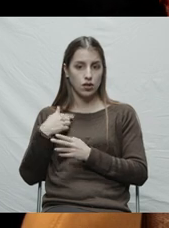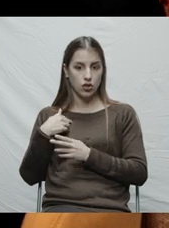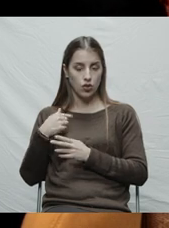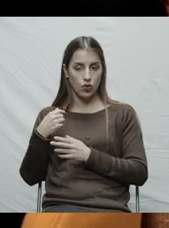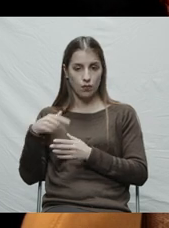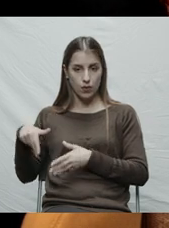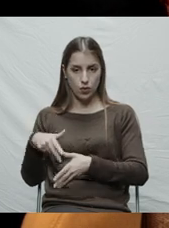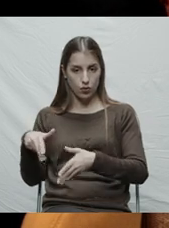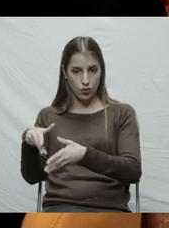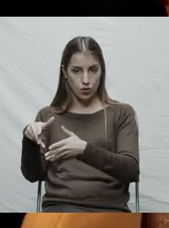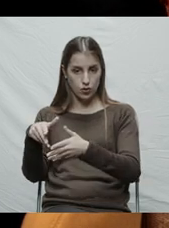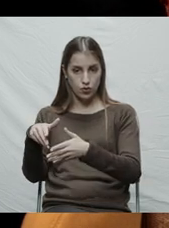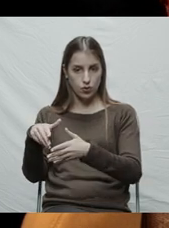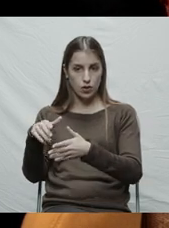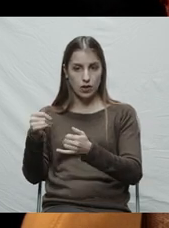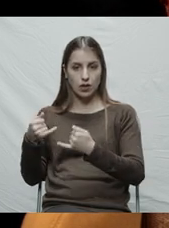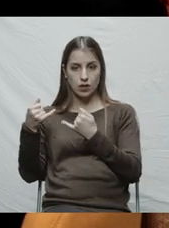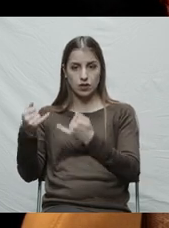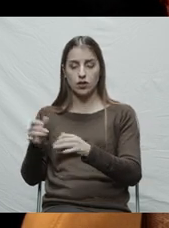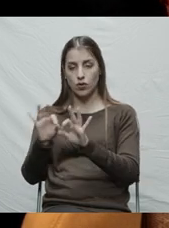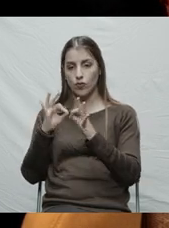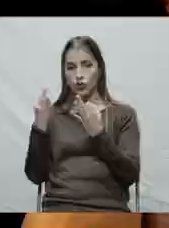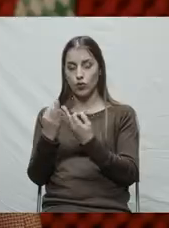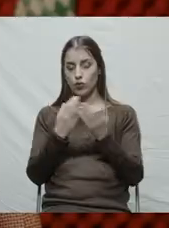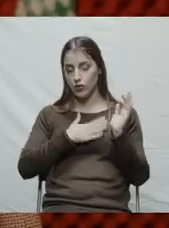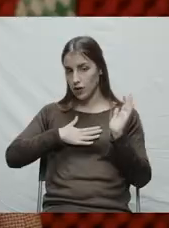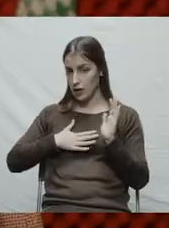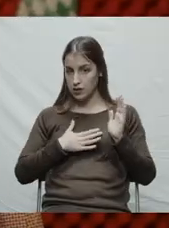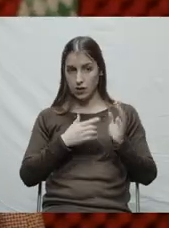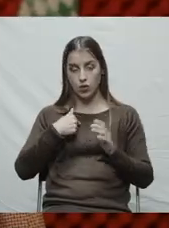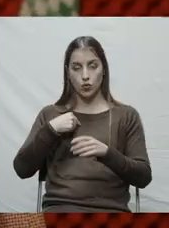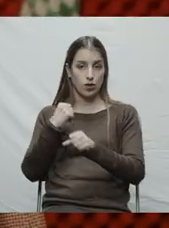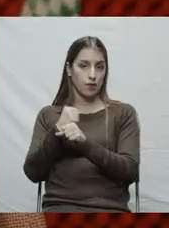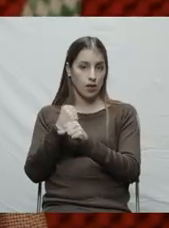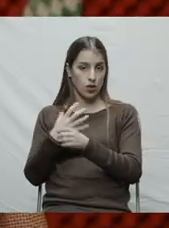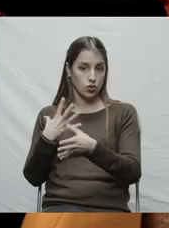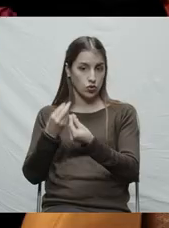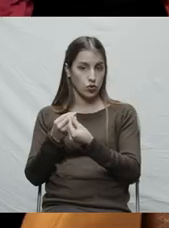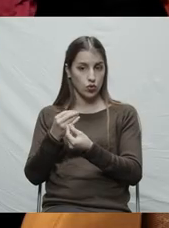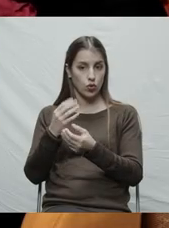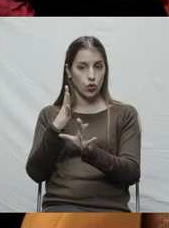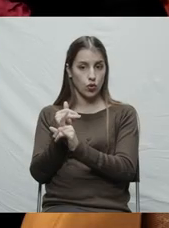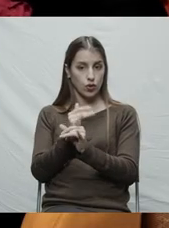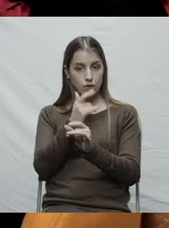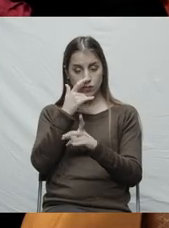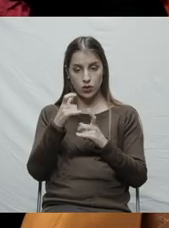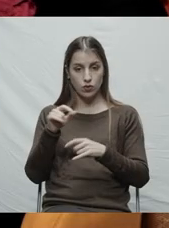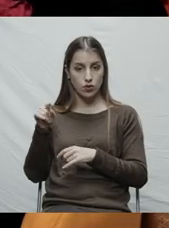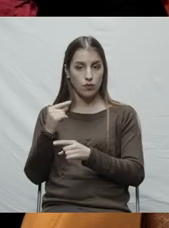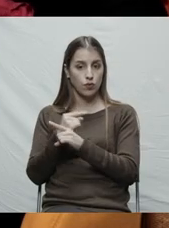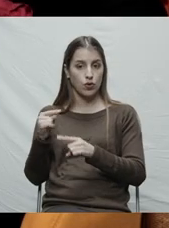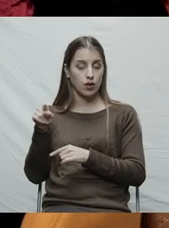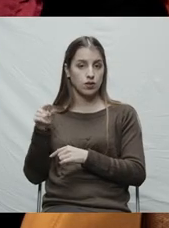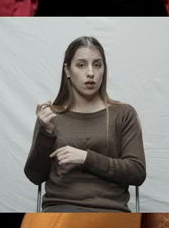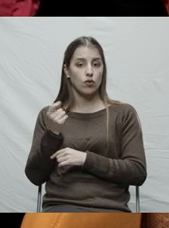tive um percurso como intérprete depois do Fórum Dança, Sim, trabalhaste com outros criadores? porque o Sim. curso do aquele, na altura aquele curso era curso